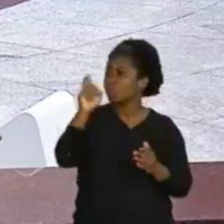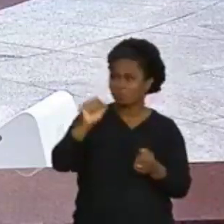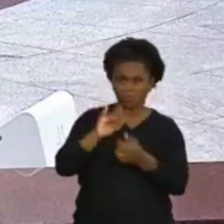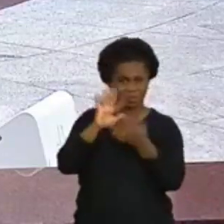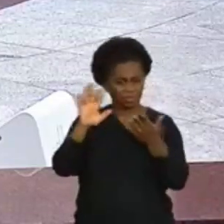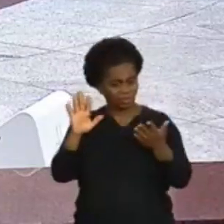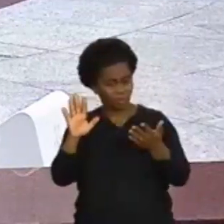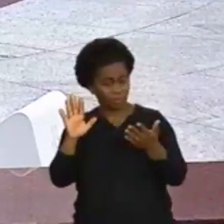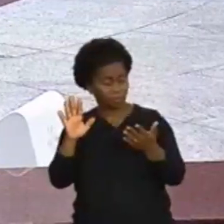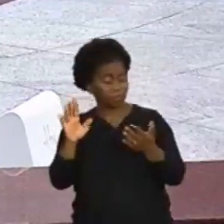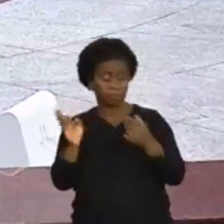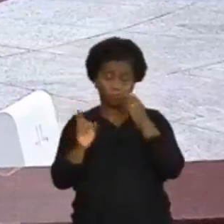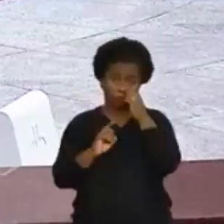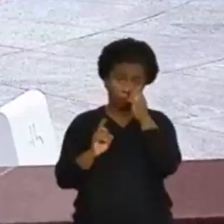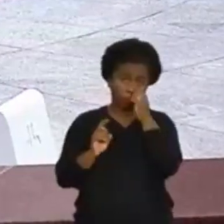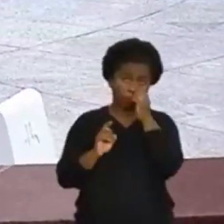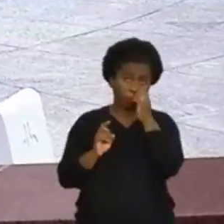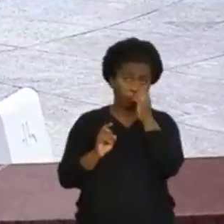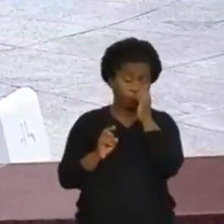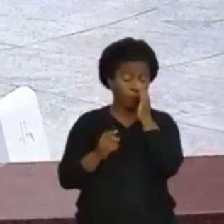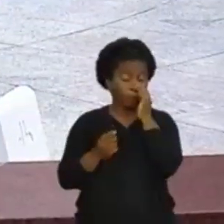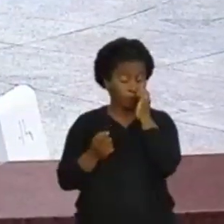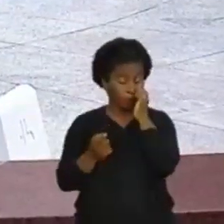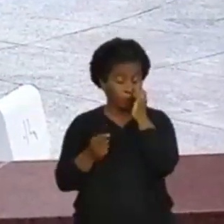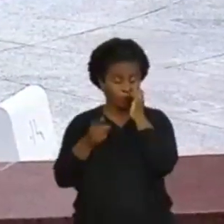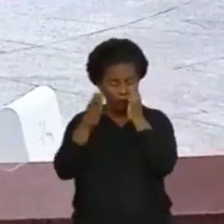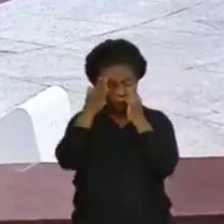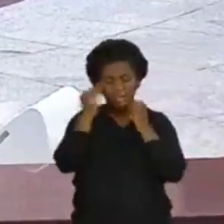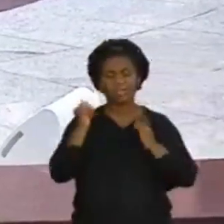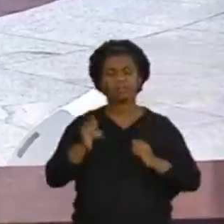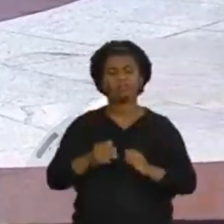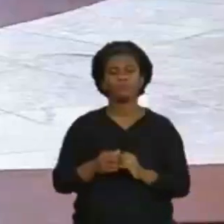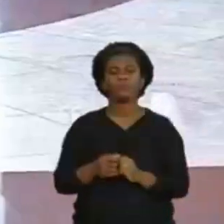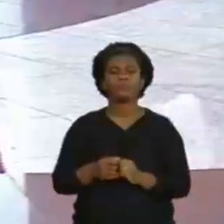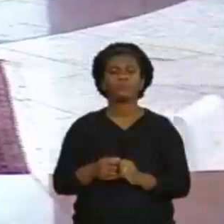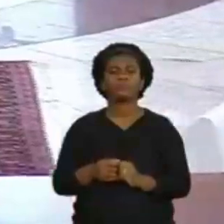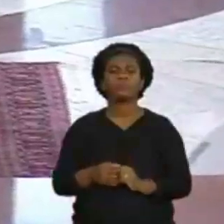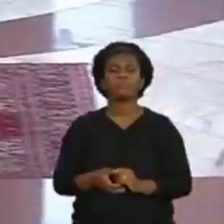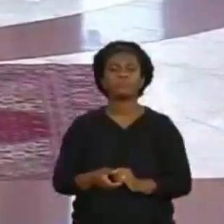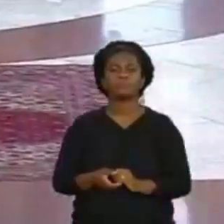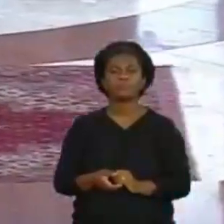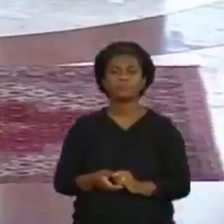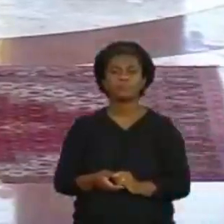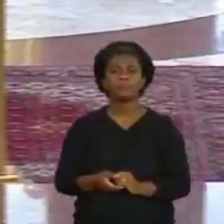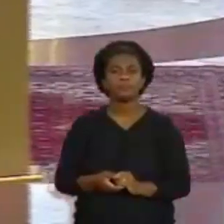não? E você sabe disso.